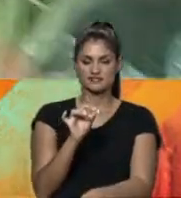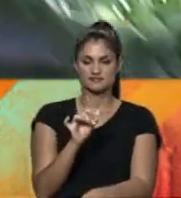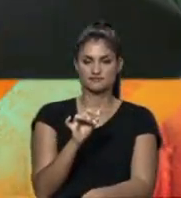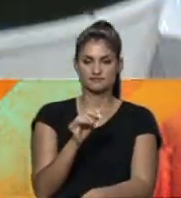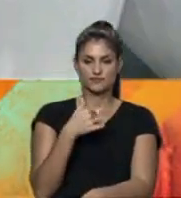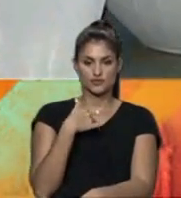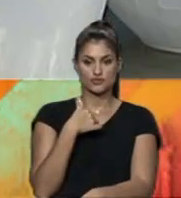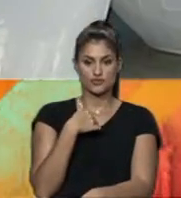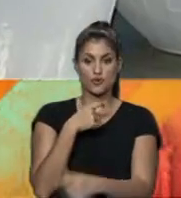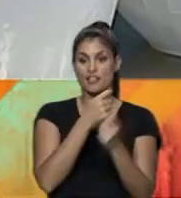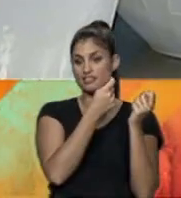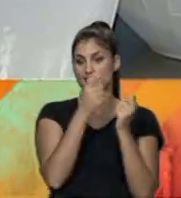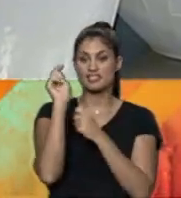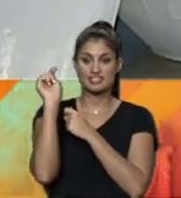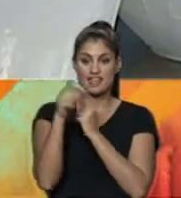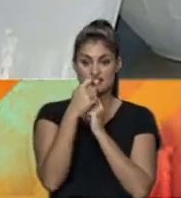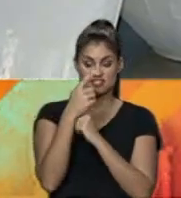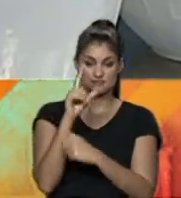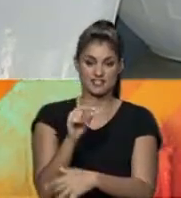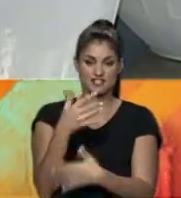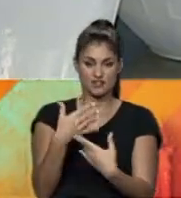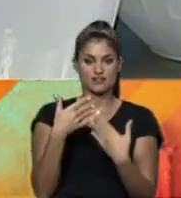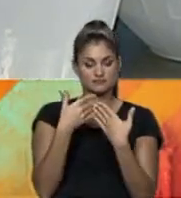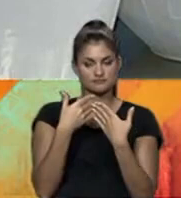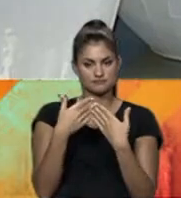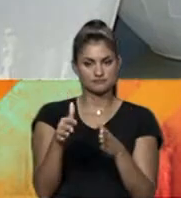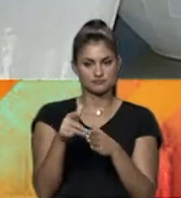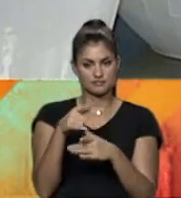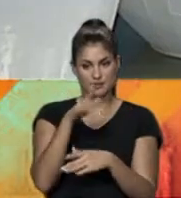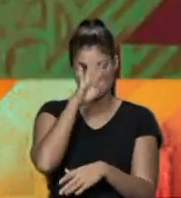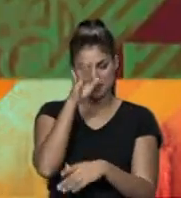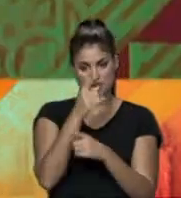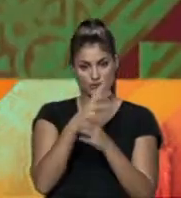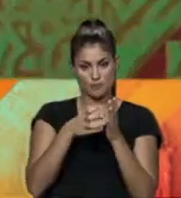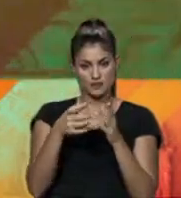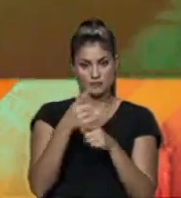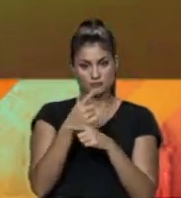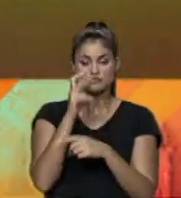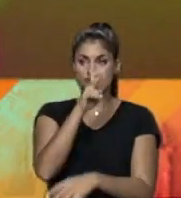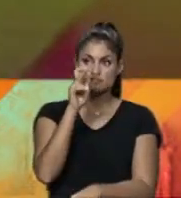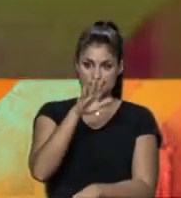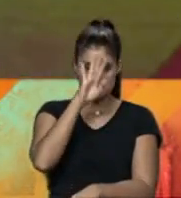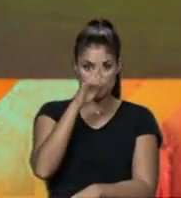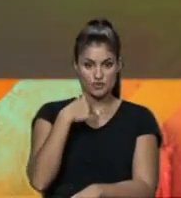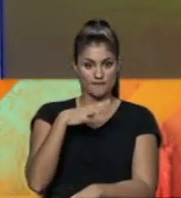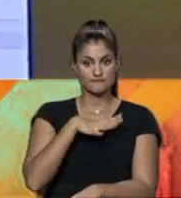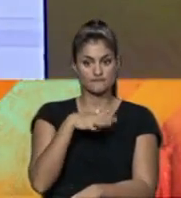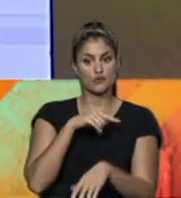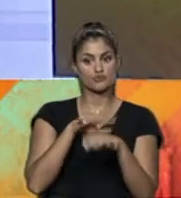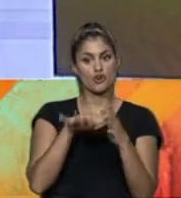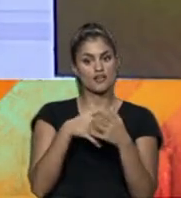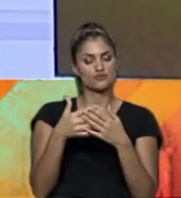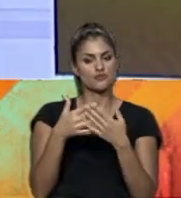eu jogava ténis e, entretanto, agora com a abertura do Inácio em Braga, está complicado porque todos os dias tenho que viajar para Braga e estou um bocado aflita nos horários.